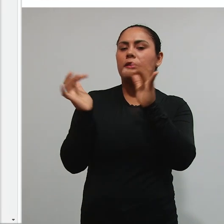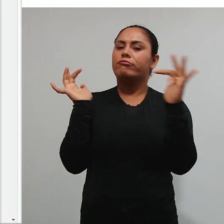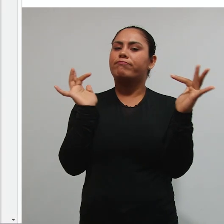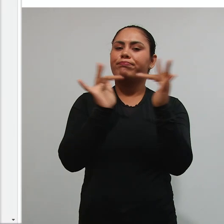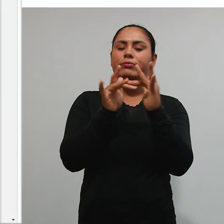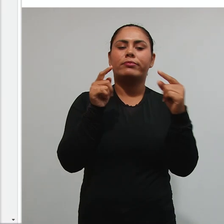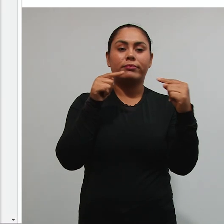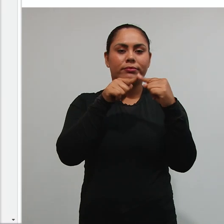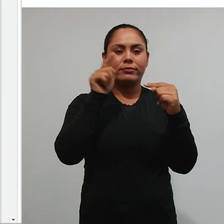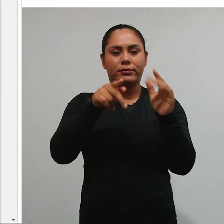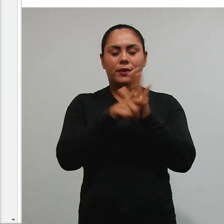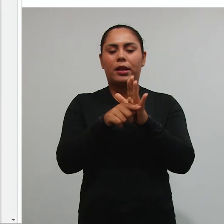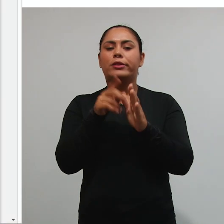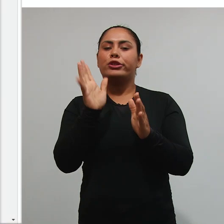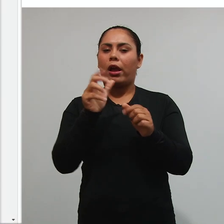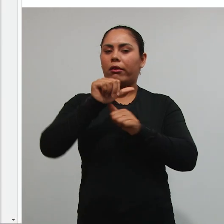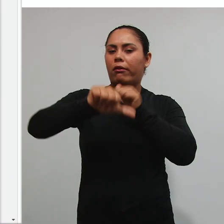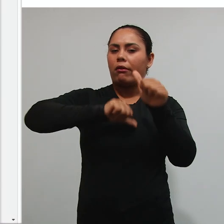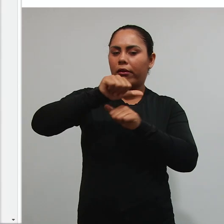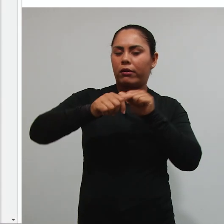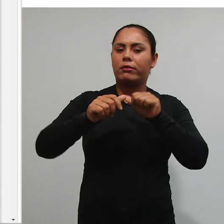essa atualização que ela sofreu